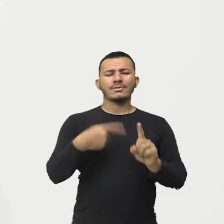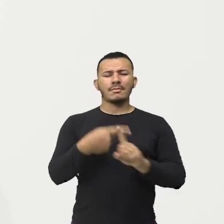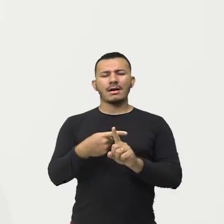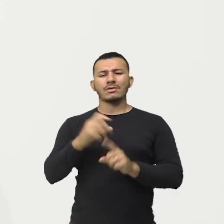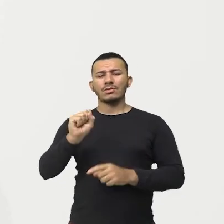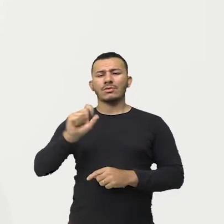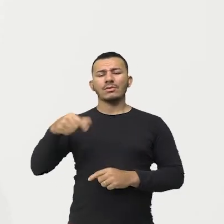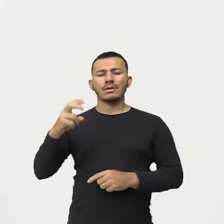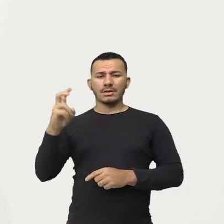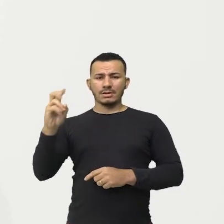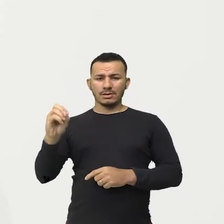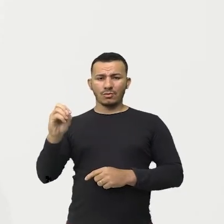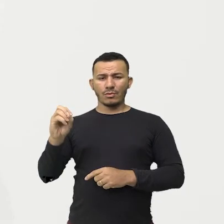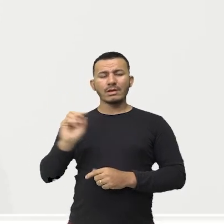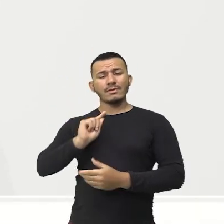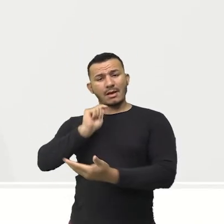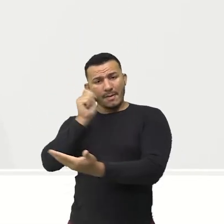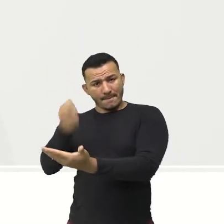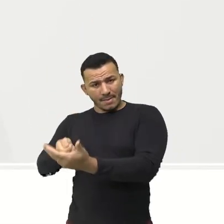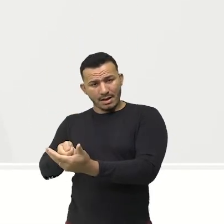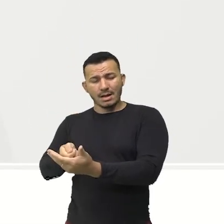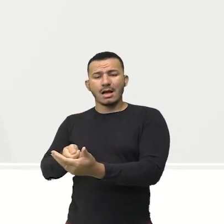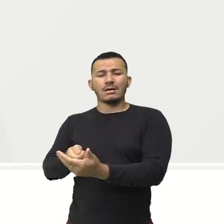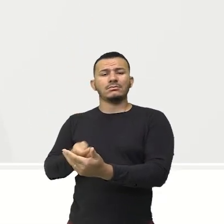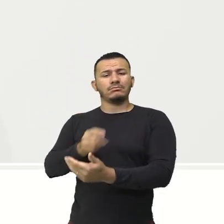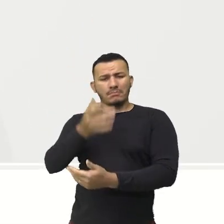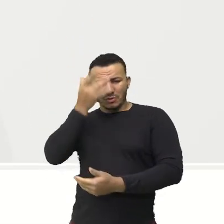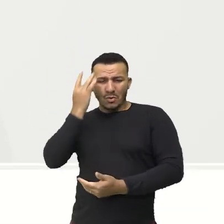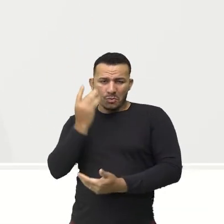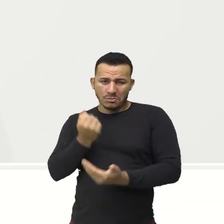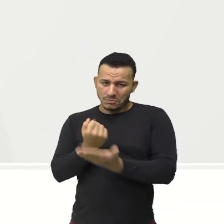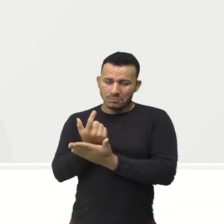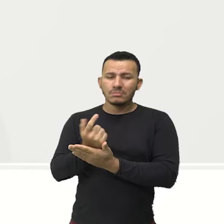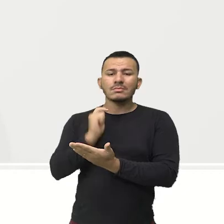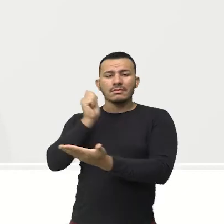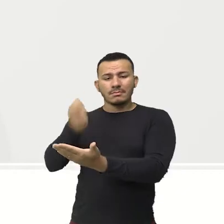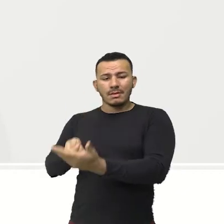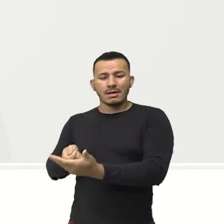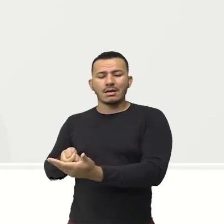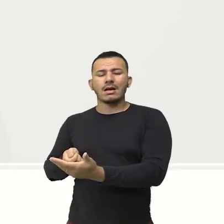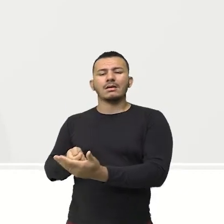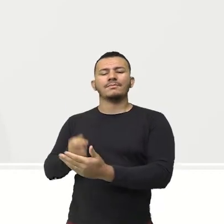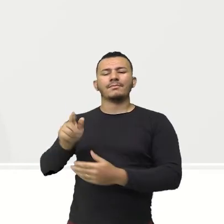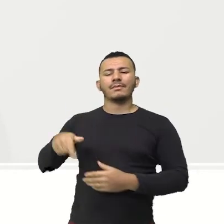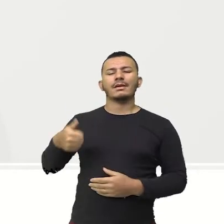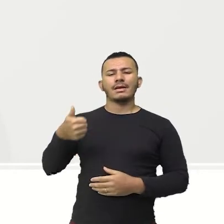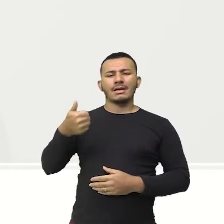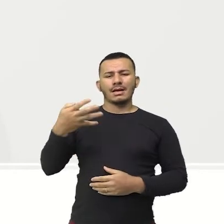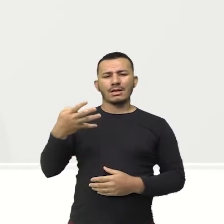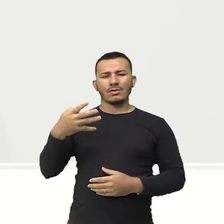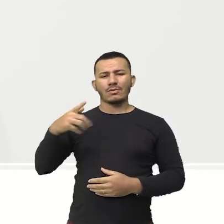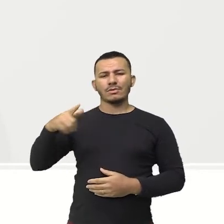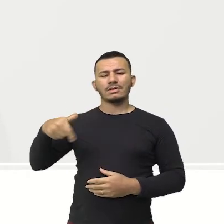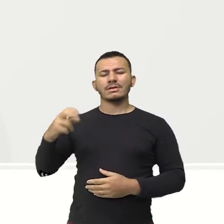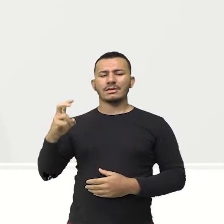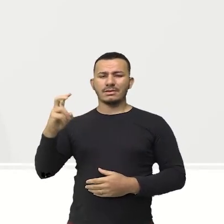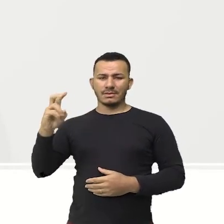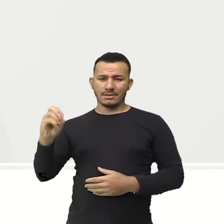8,50, você vai pagar, né? A pessoa vai pagar, então, 8 e 6, 14, vai pagar